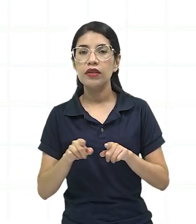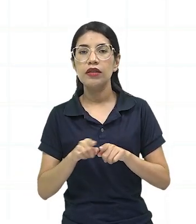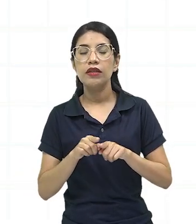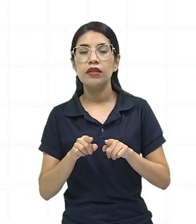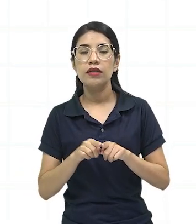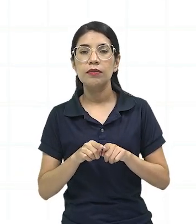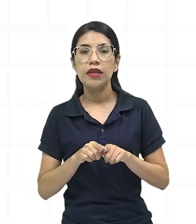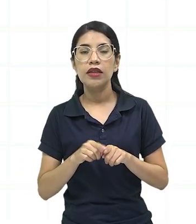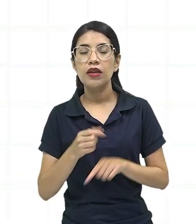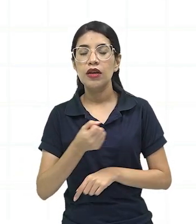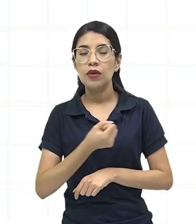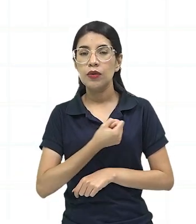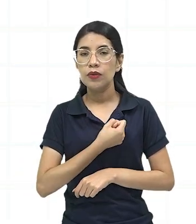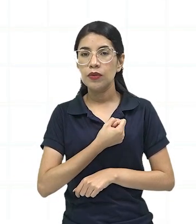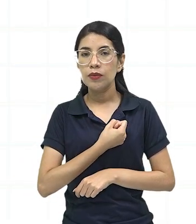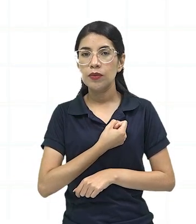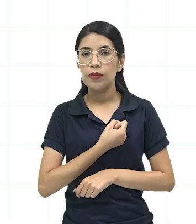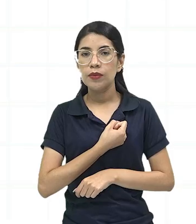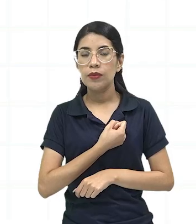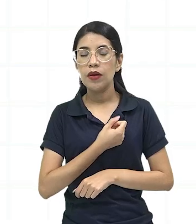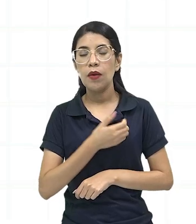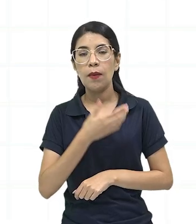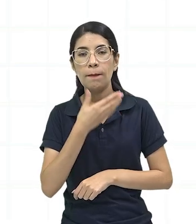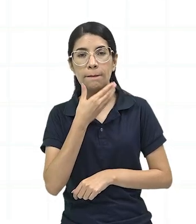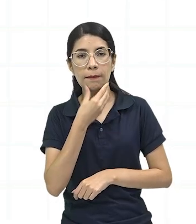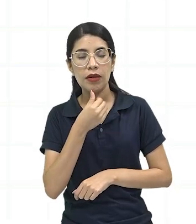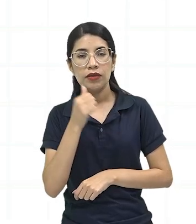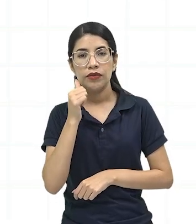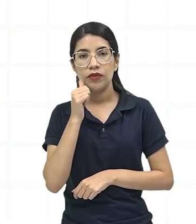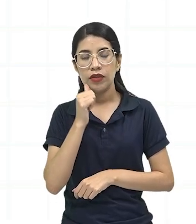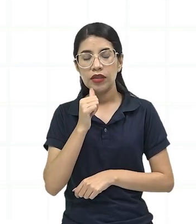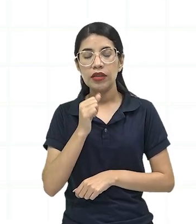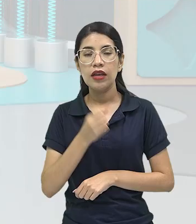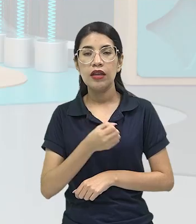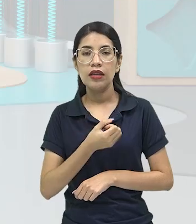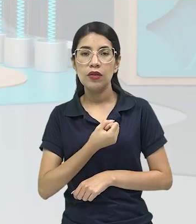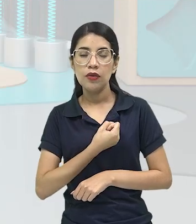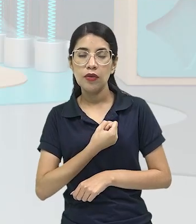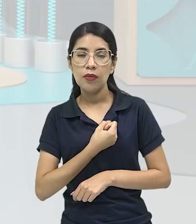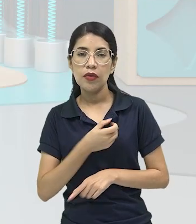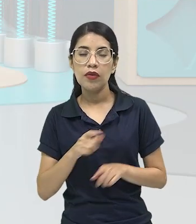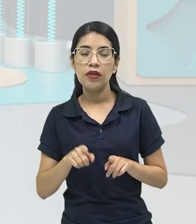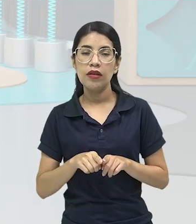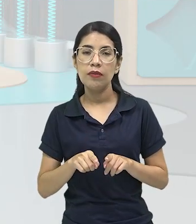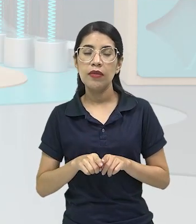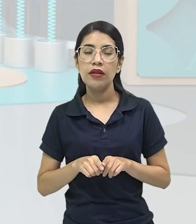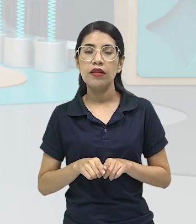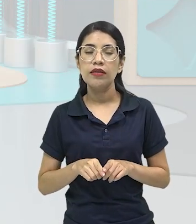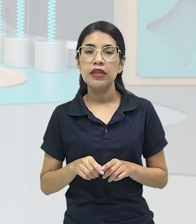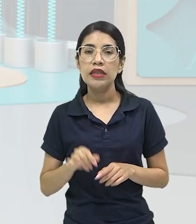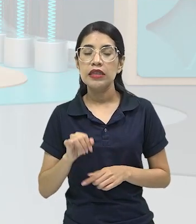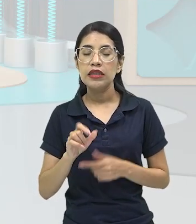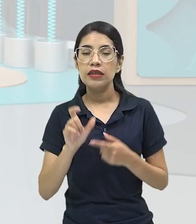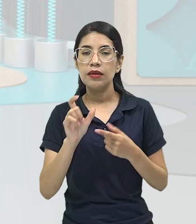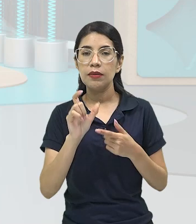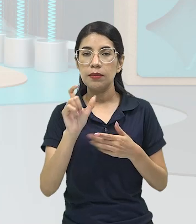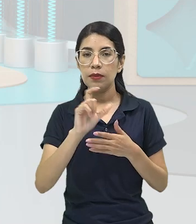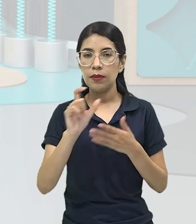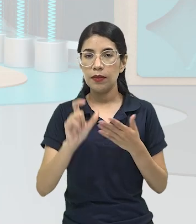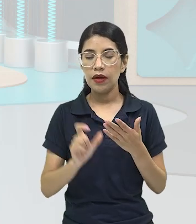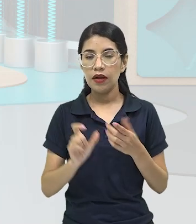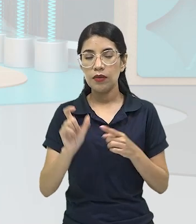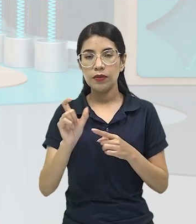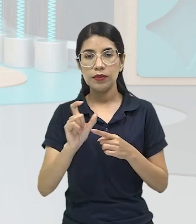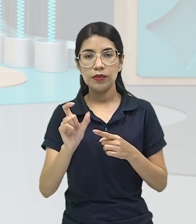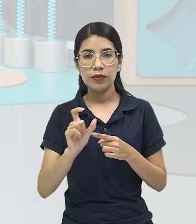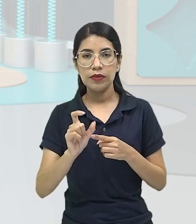seu número, ou seja, gênero masculino, feminino, né? O número quer dizer então que se está no plural, singular, tá